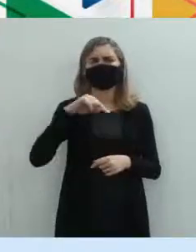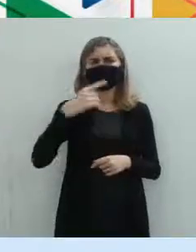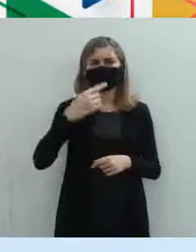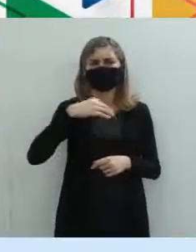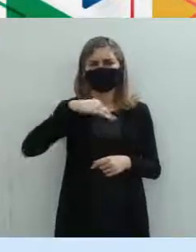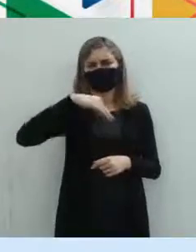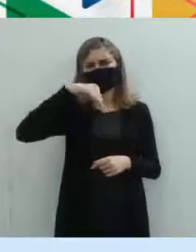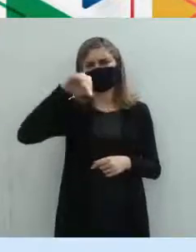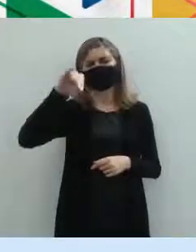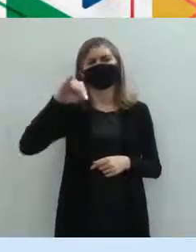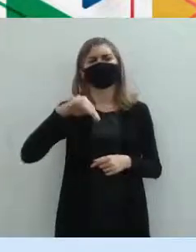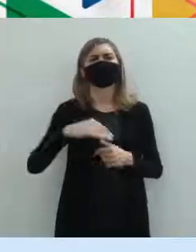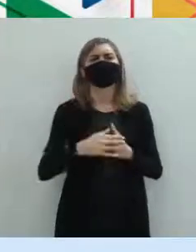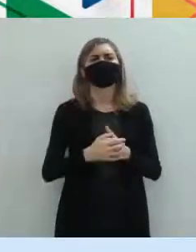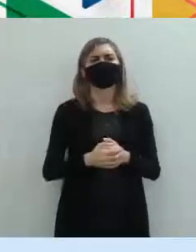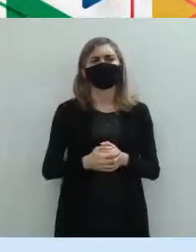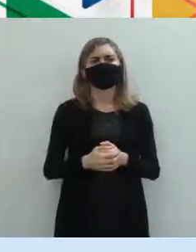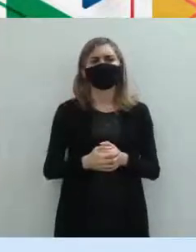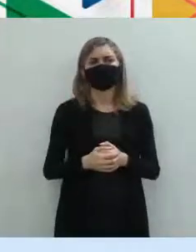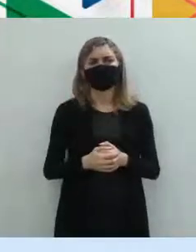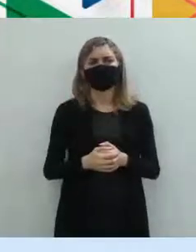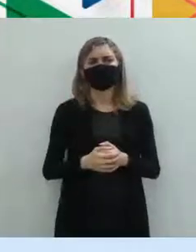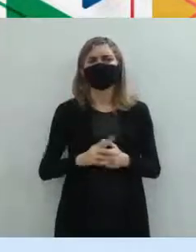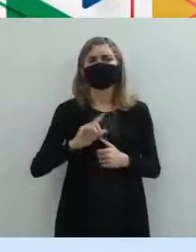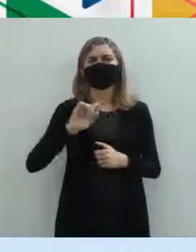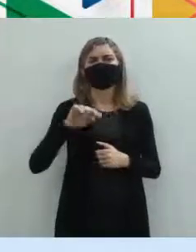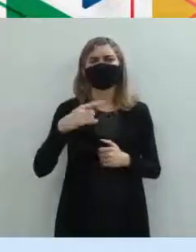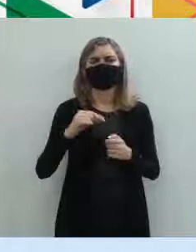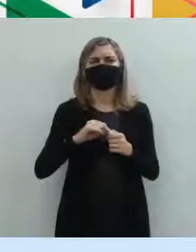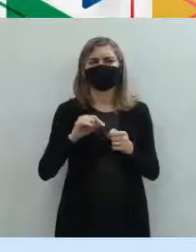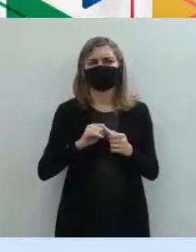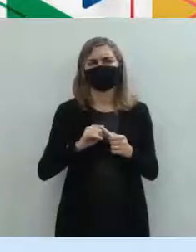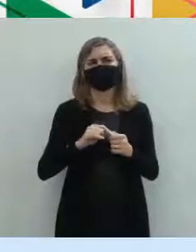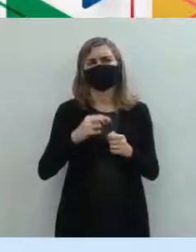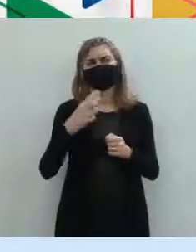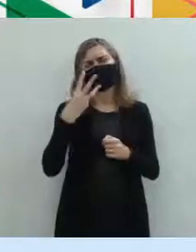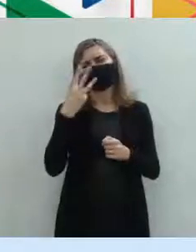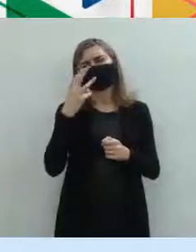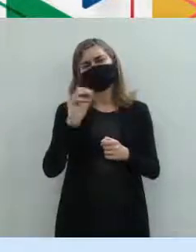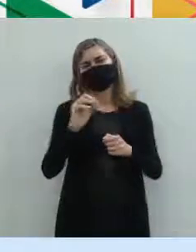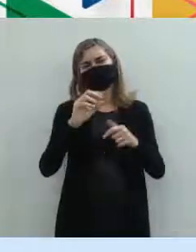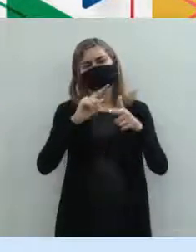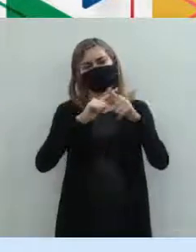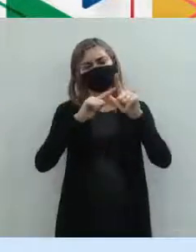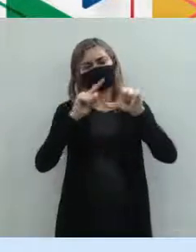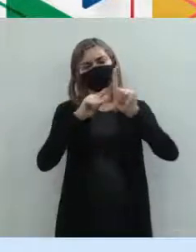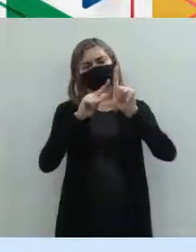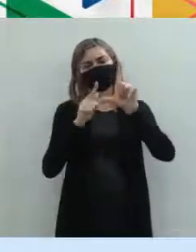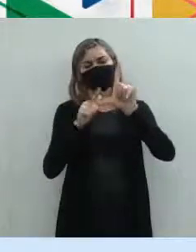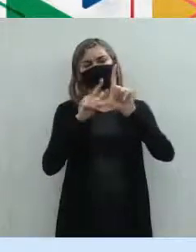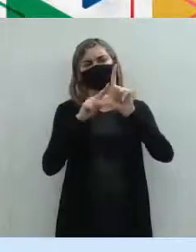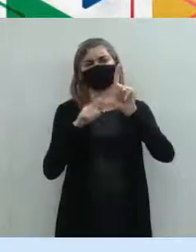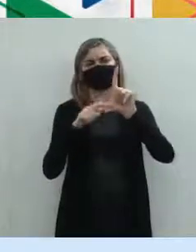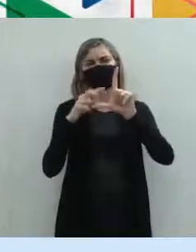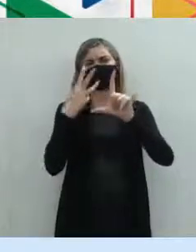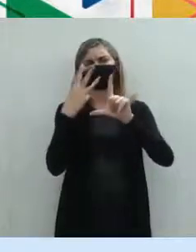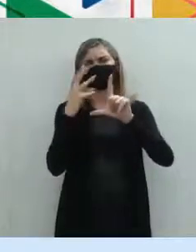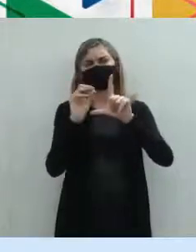linha inclinada do lado direito, fazendo um ângulo de 30 graus com essa linha de